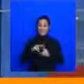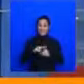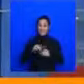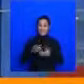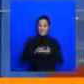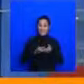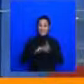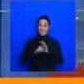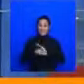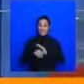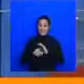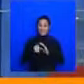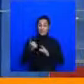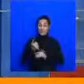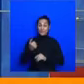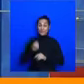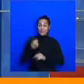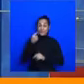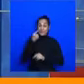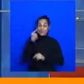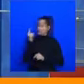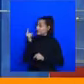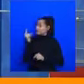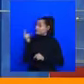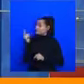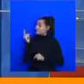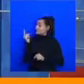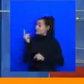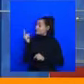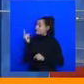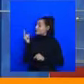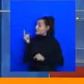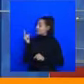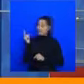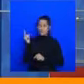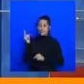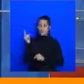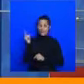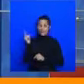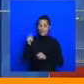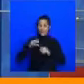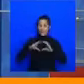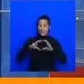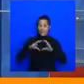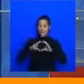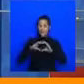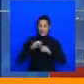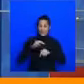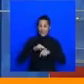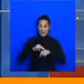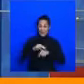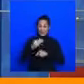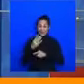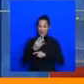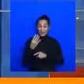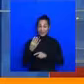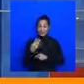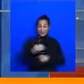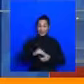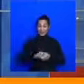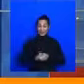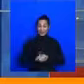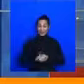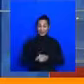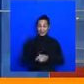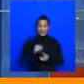da Lotomania. O primeiro número tá chegando. Boa sorte para você. Bola marrom 44. Marrom número